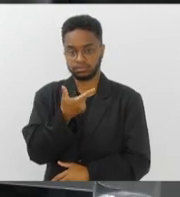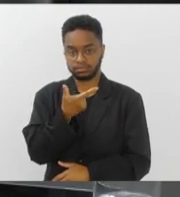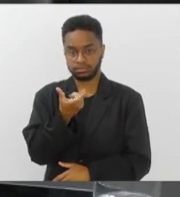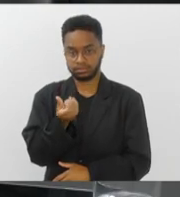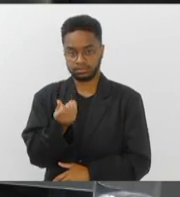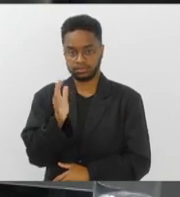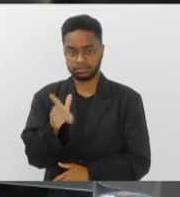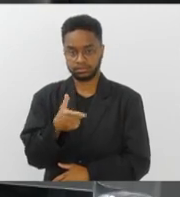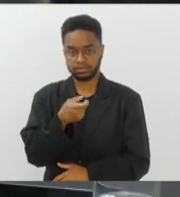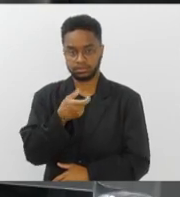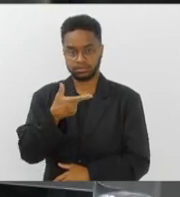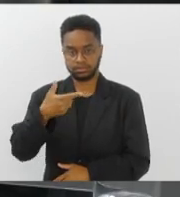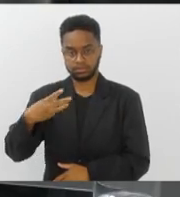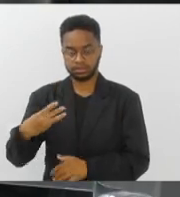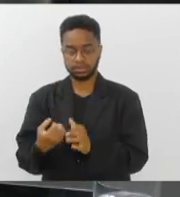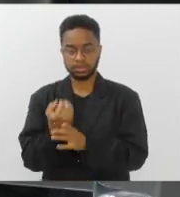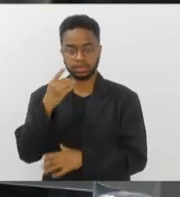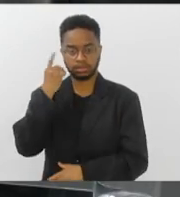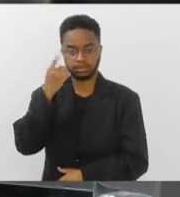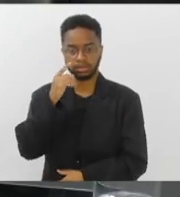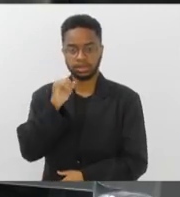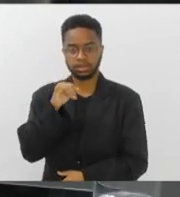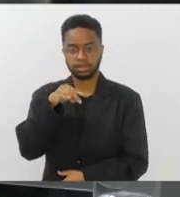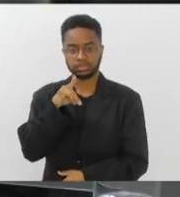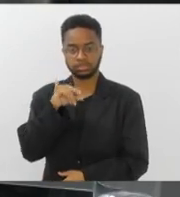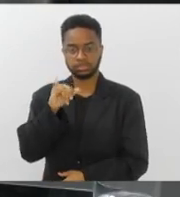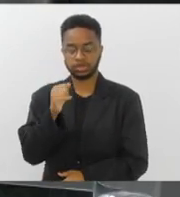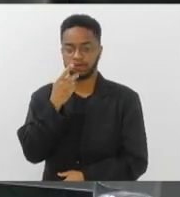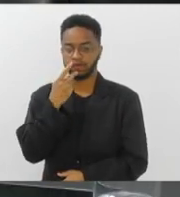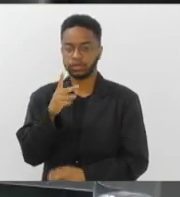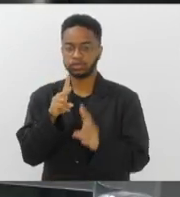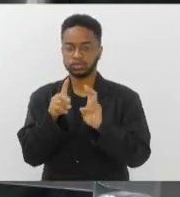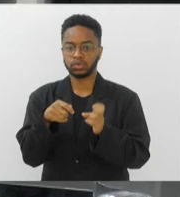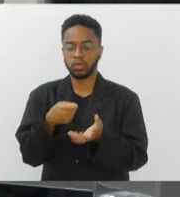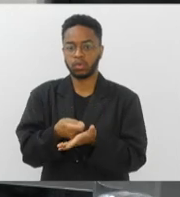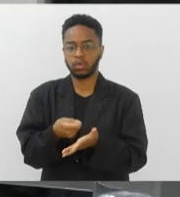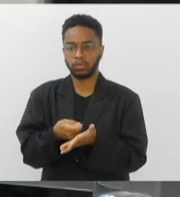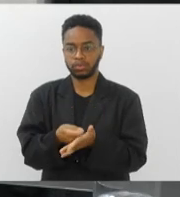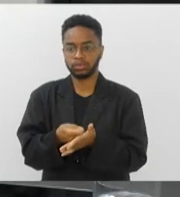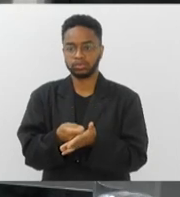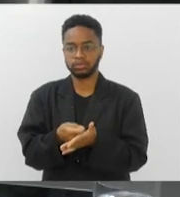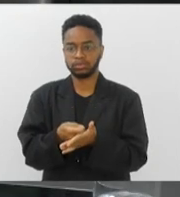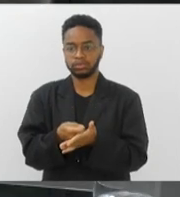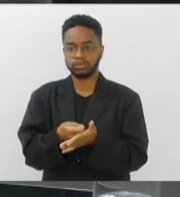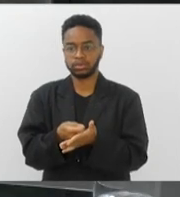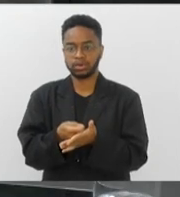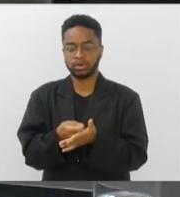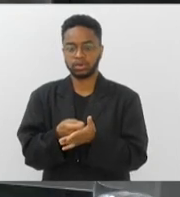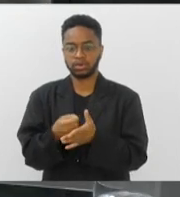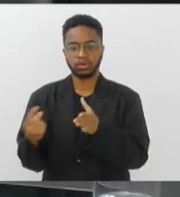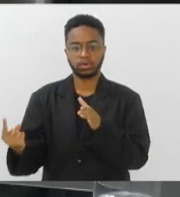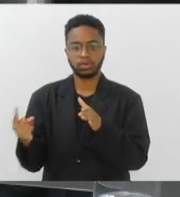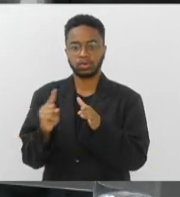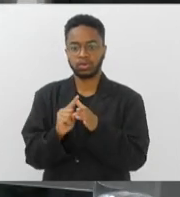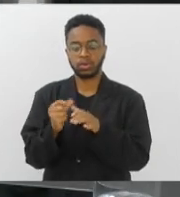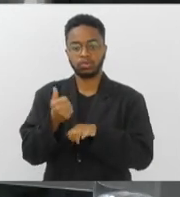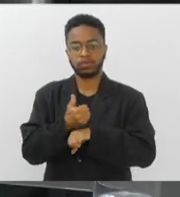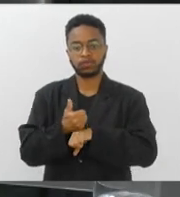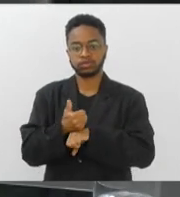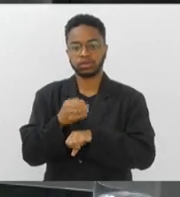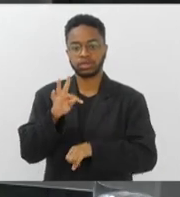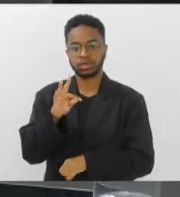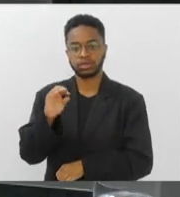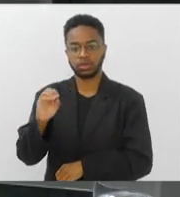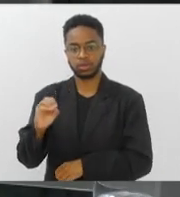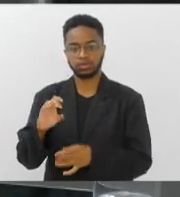1626 de 23, de autoria da deputada Índia Armelau, que dispõe sobre a obrigatoriedade da inclusão do profissional terapeuta ocupacional nas equipes mínimas